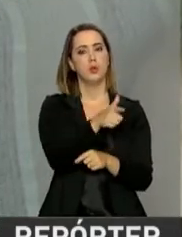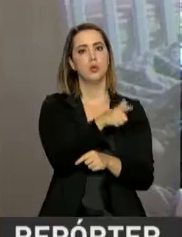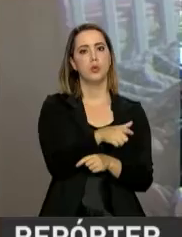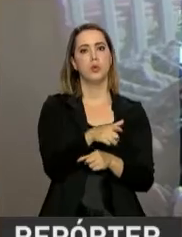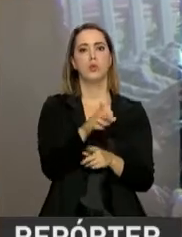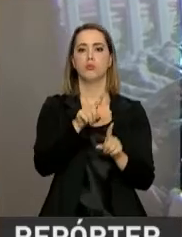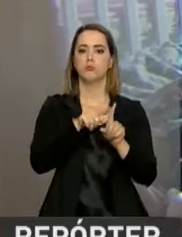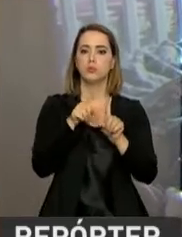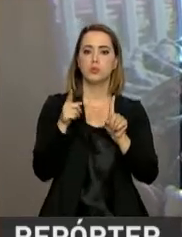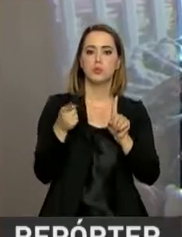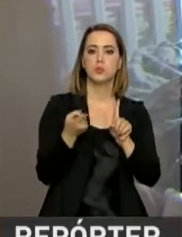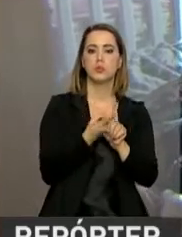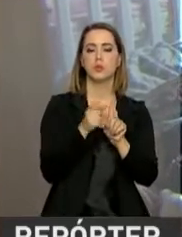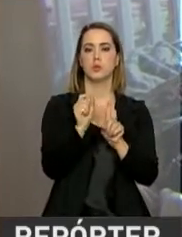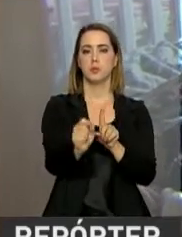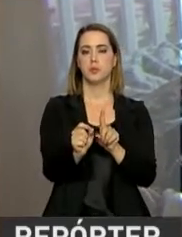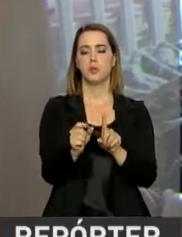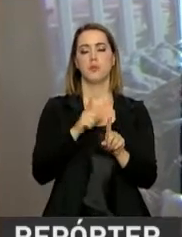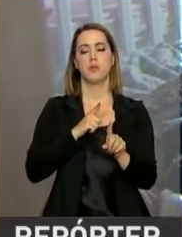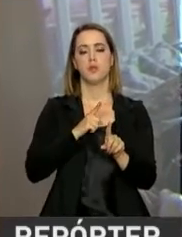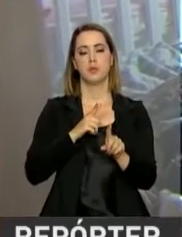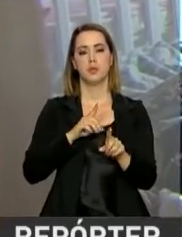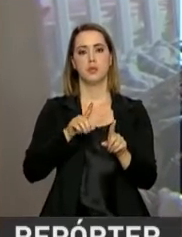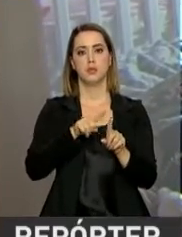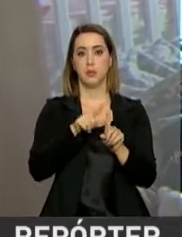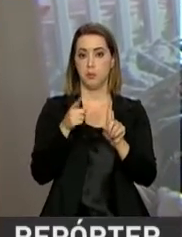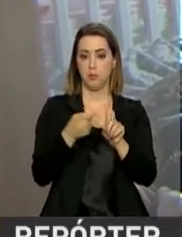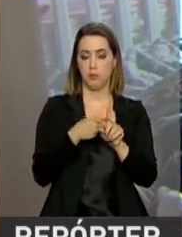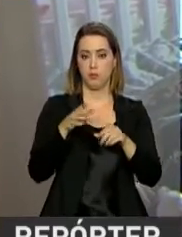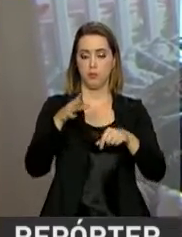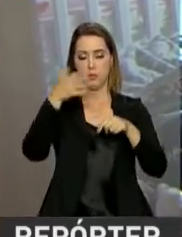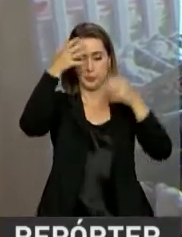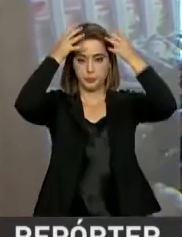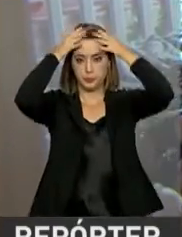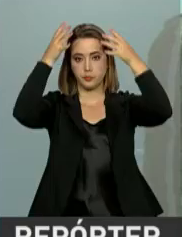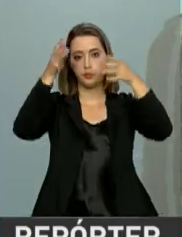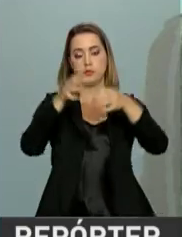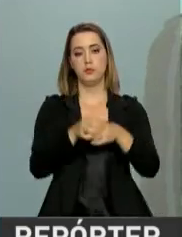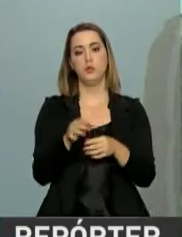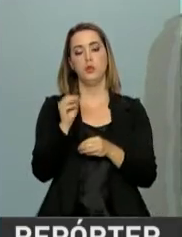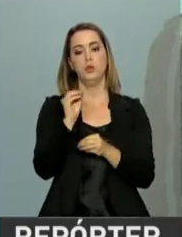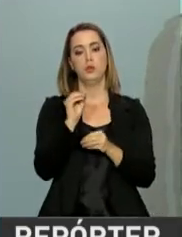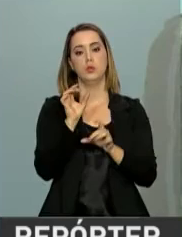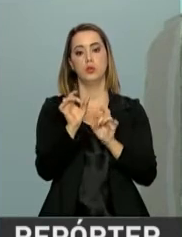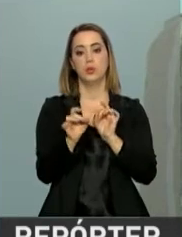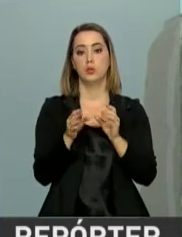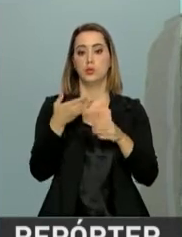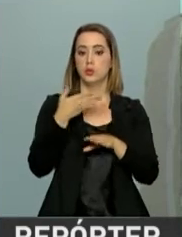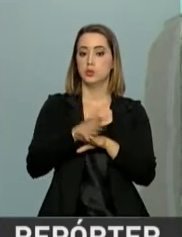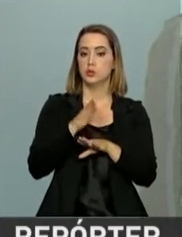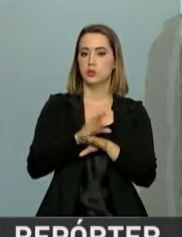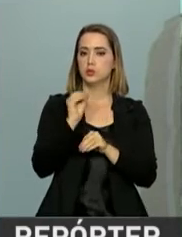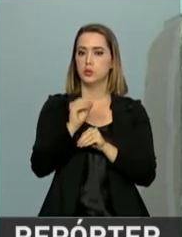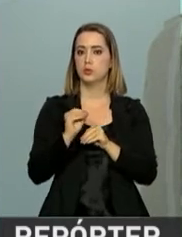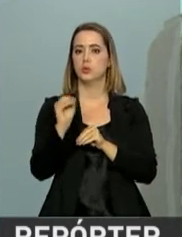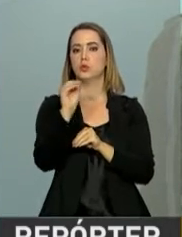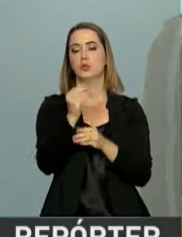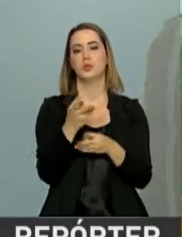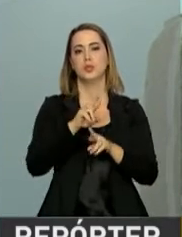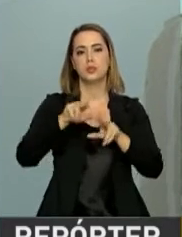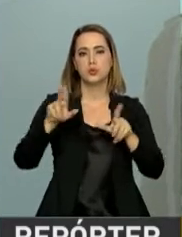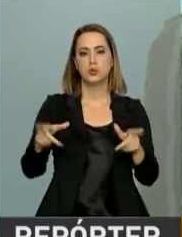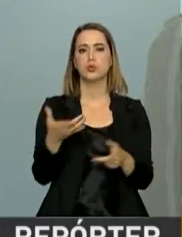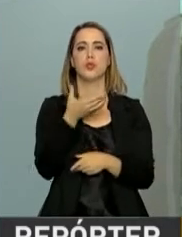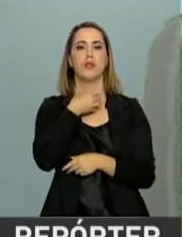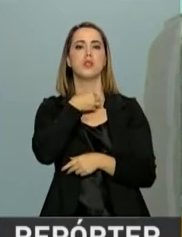gestação. Hoje, os 2 bebês da família recebem acompanhamento de profissionais especializados. A gente leva para fisioterapia, para